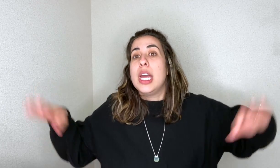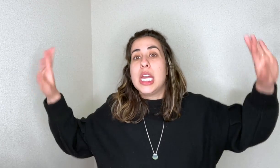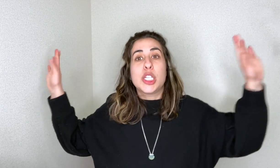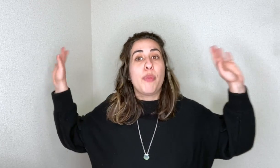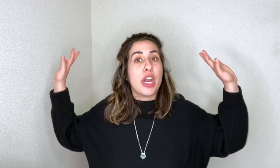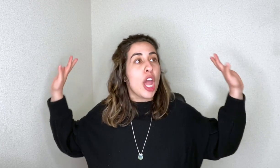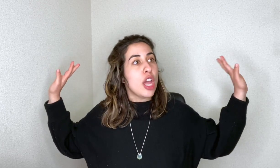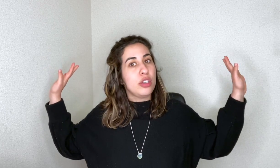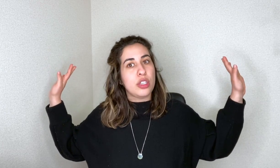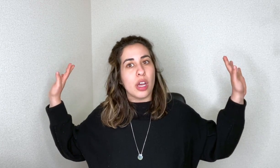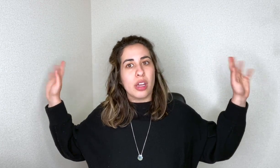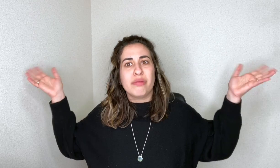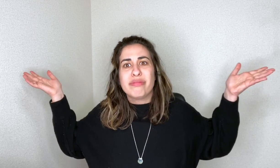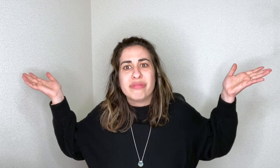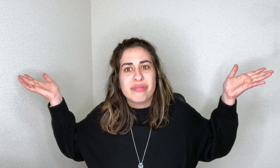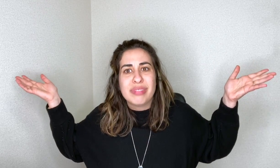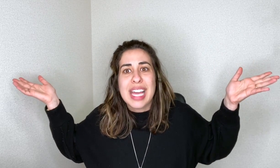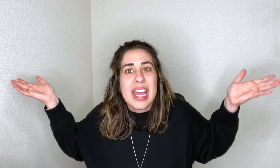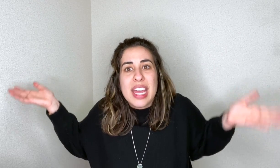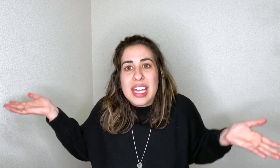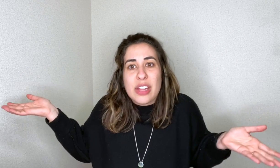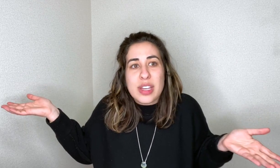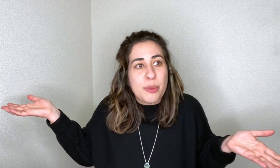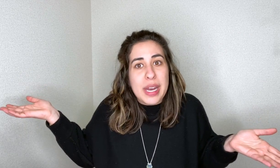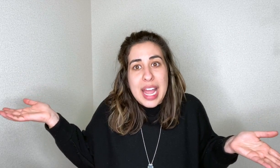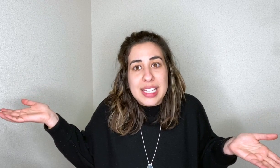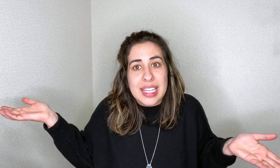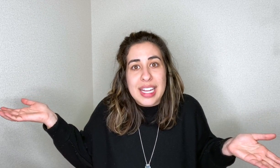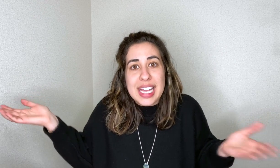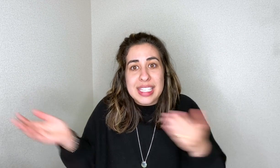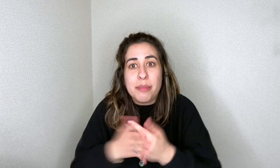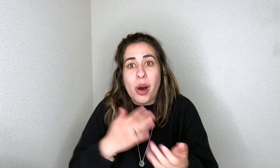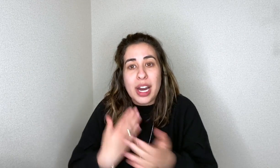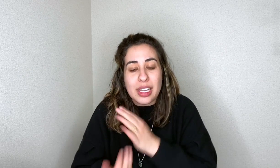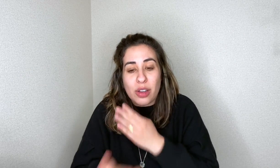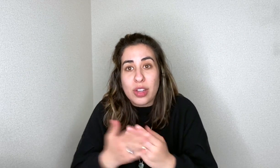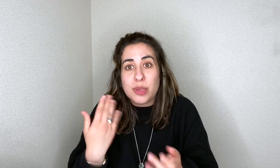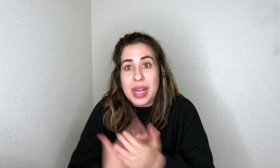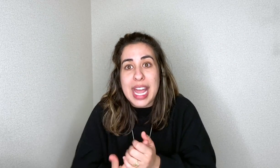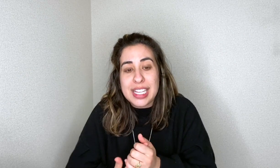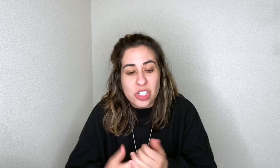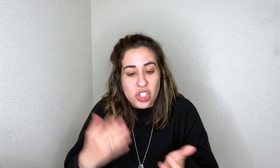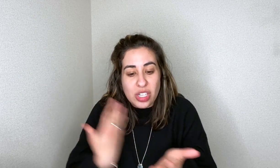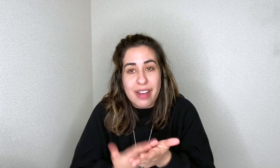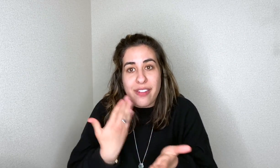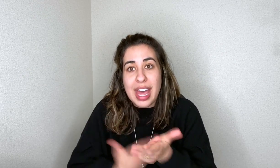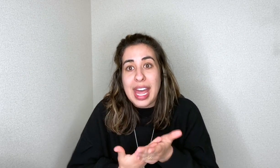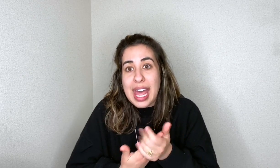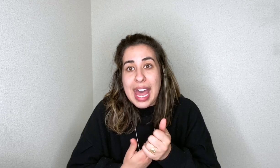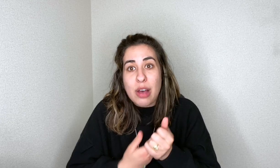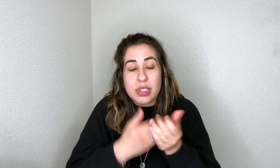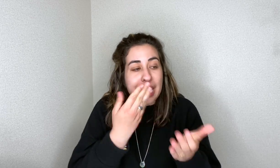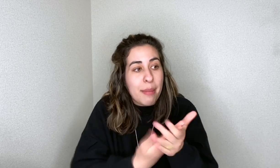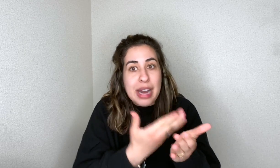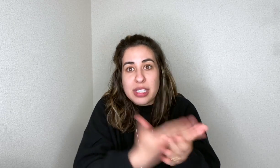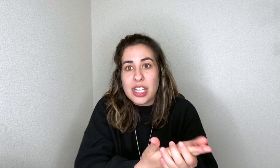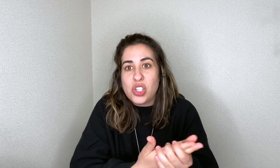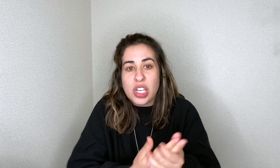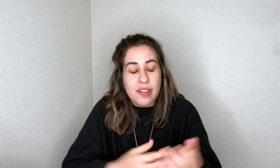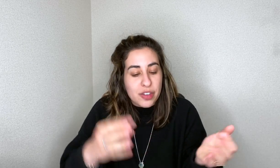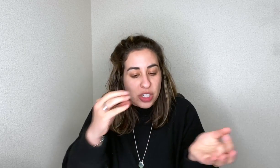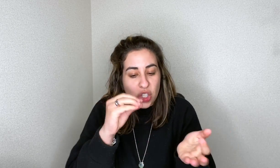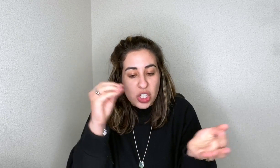minha experiência. E aí que é a tua experiência? Ninguém se importa com a tua experiência. A gente quer ver é os